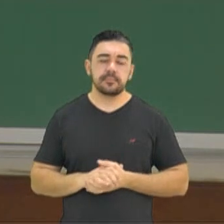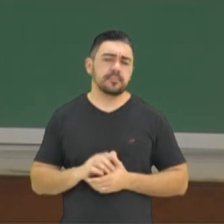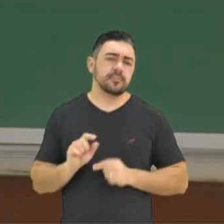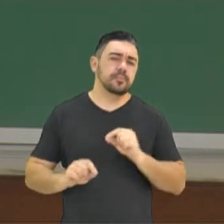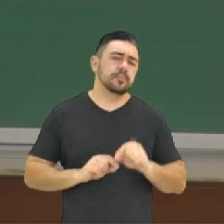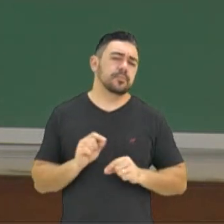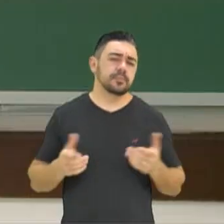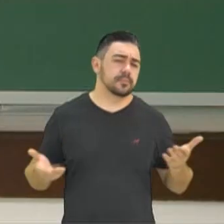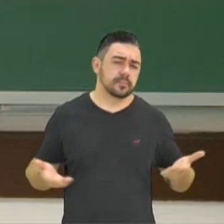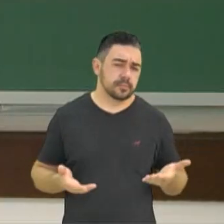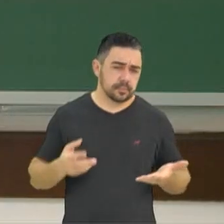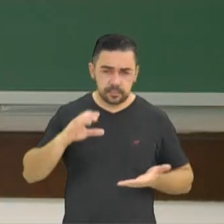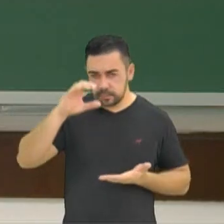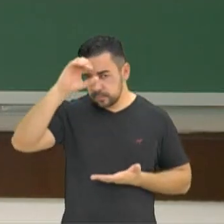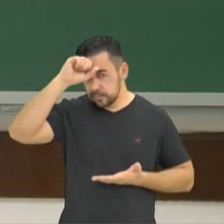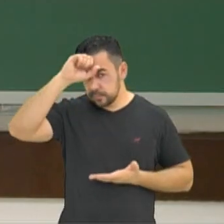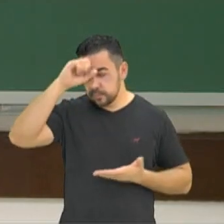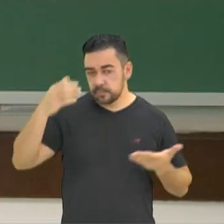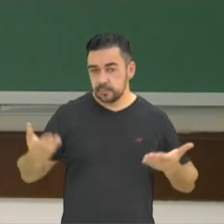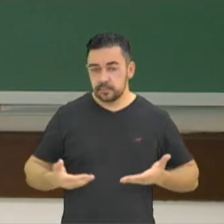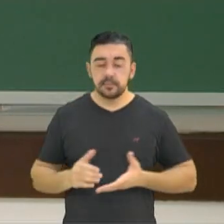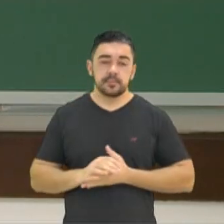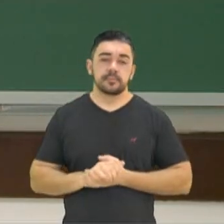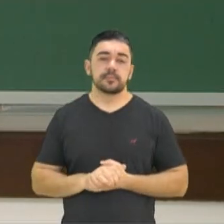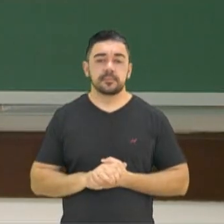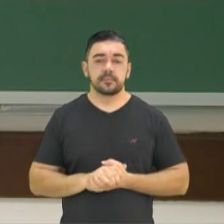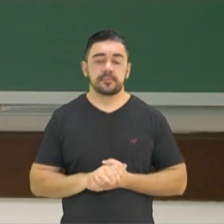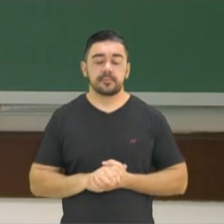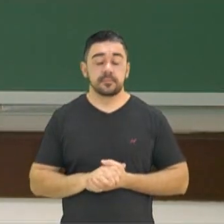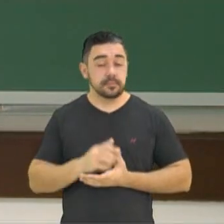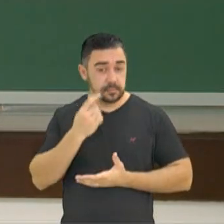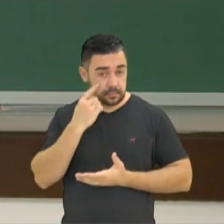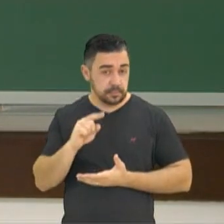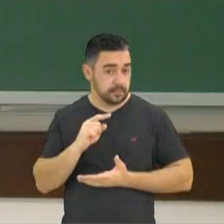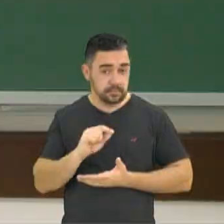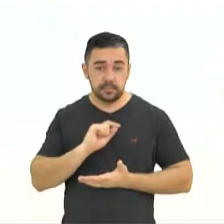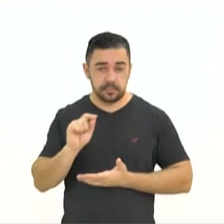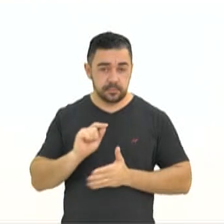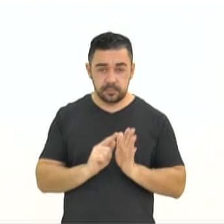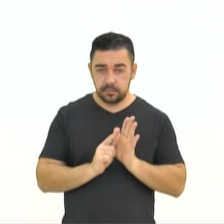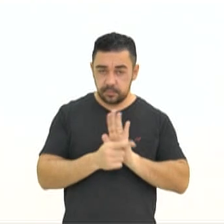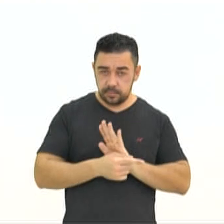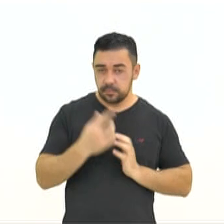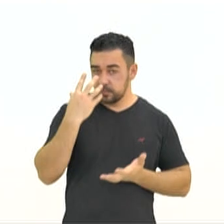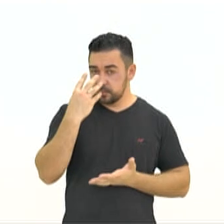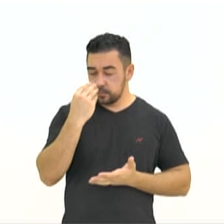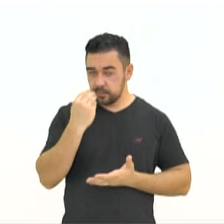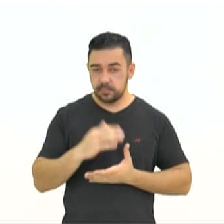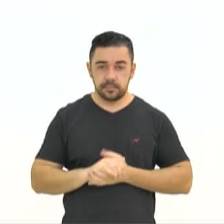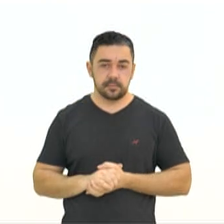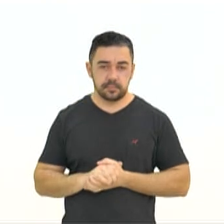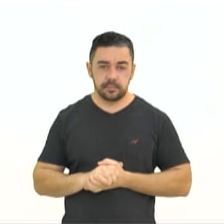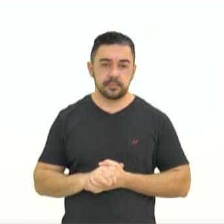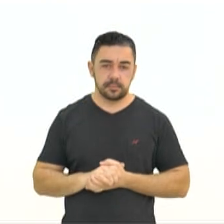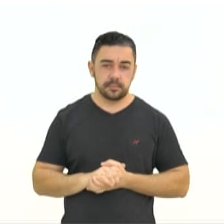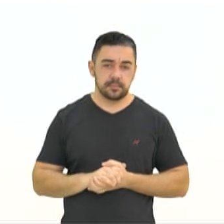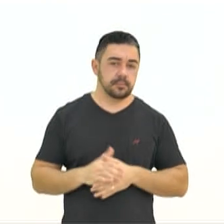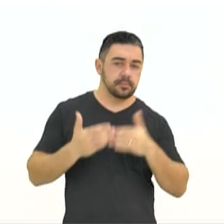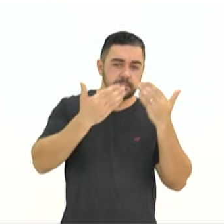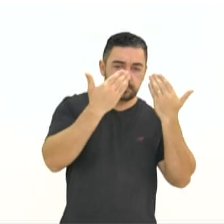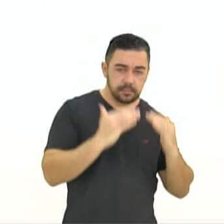Bueno, entonces, ¿qué vimos en esta clase de hoy? Entonces, vimos el género fotografía, analisamos ali as